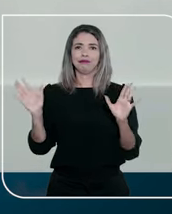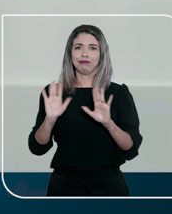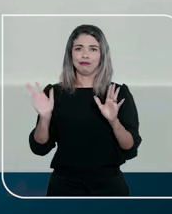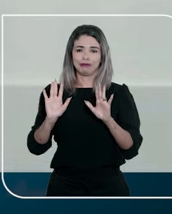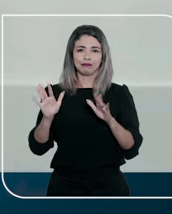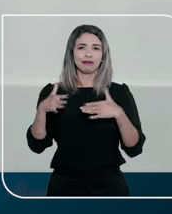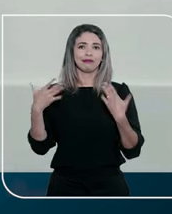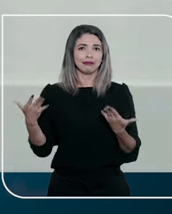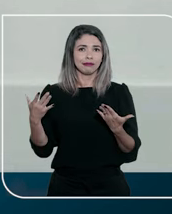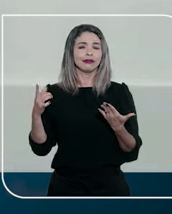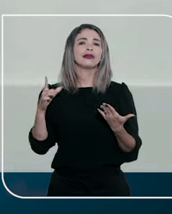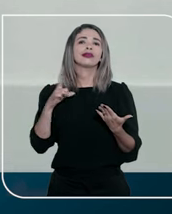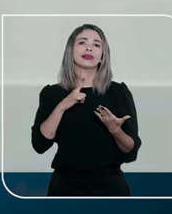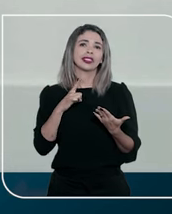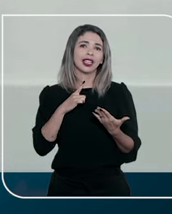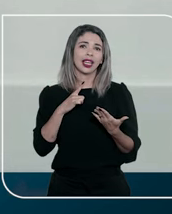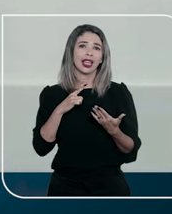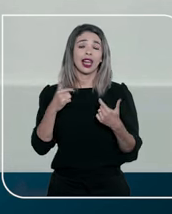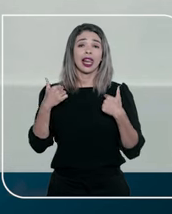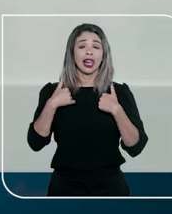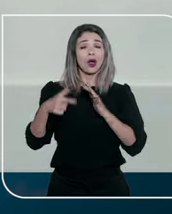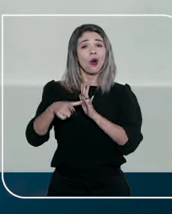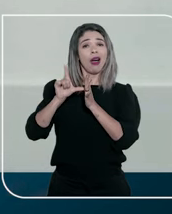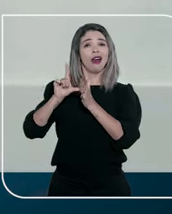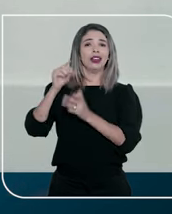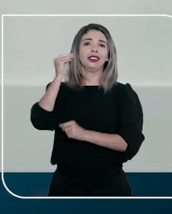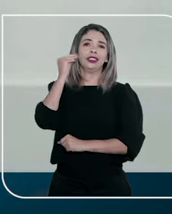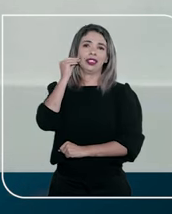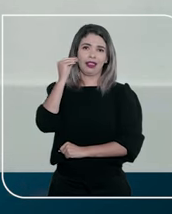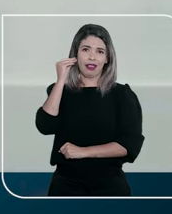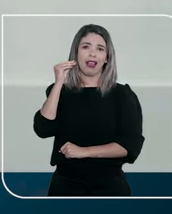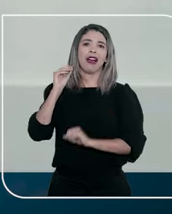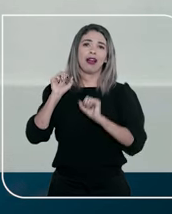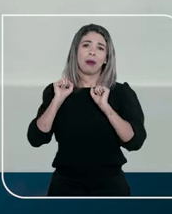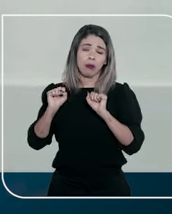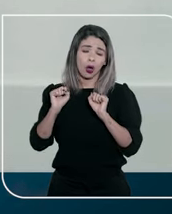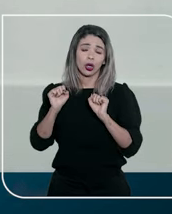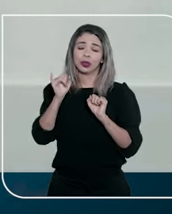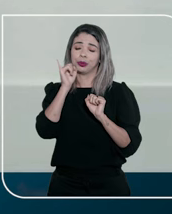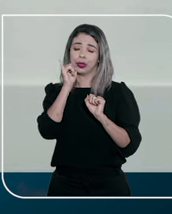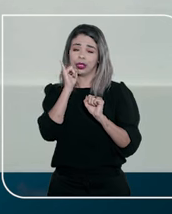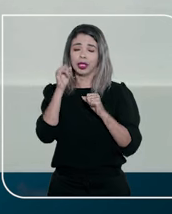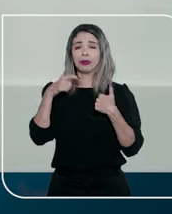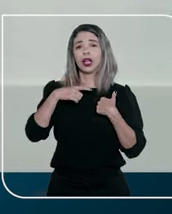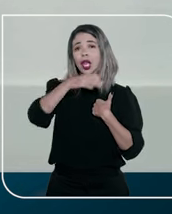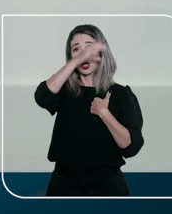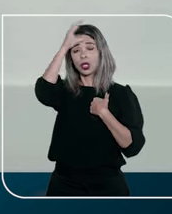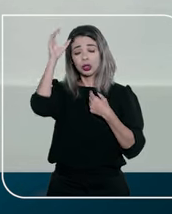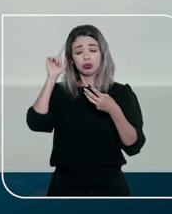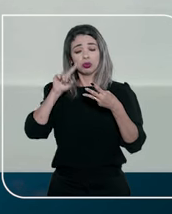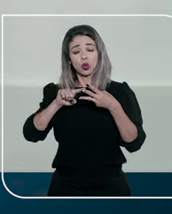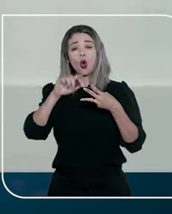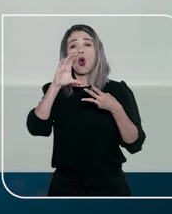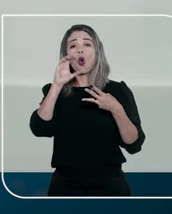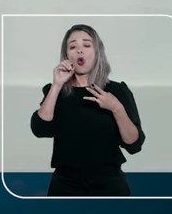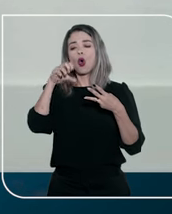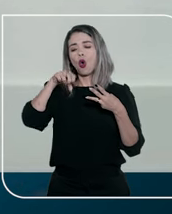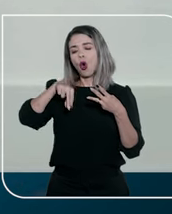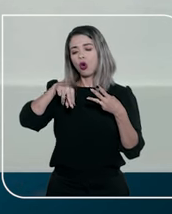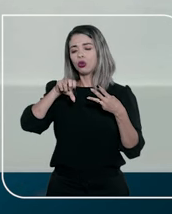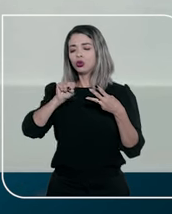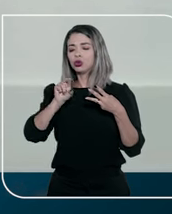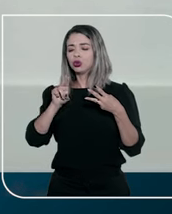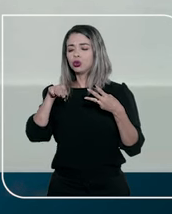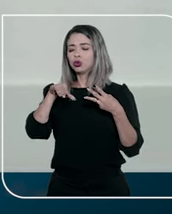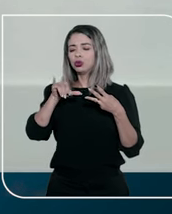um ODR para tentar sanar esse problema, por exemplo, com o consumidor.gov, antes de entrar com a ação. Eu gostaria